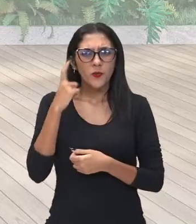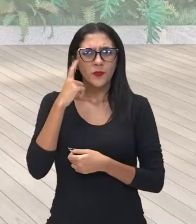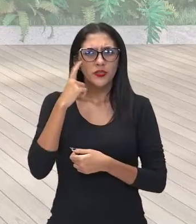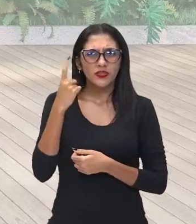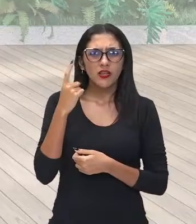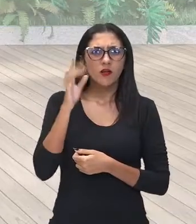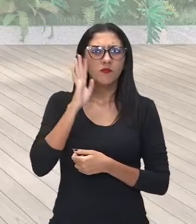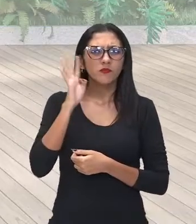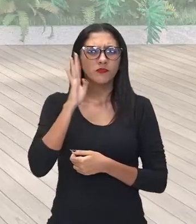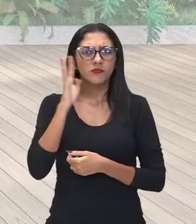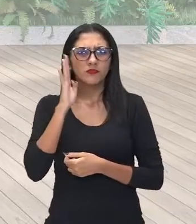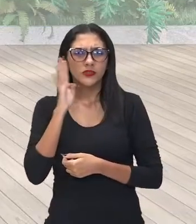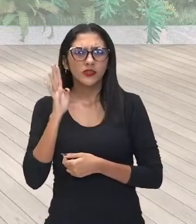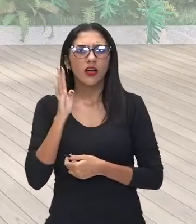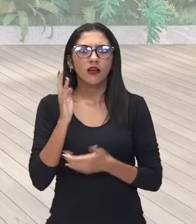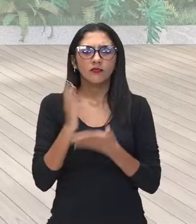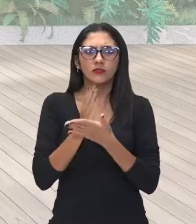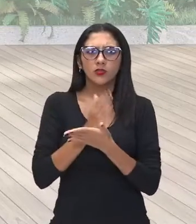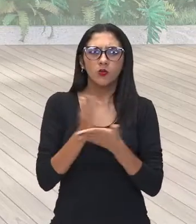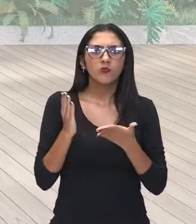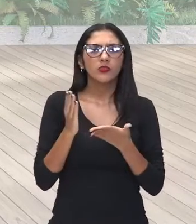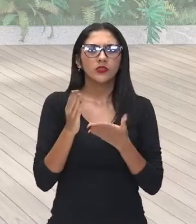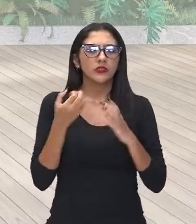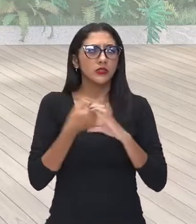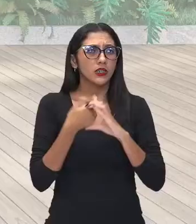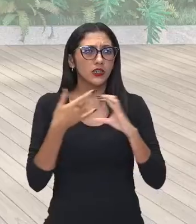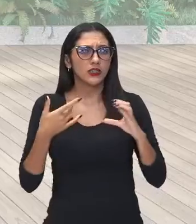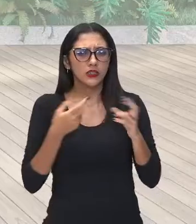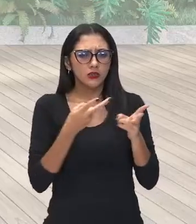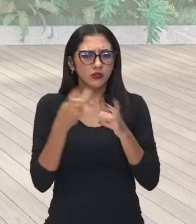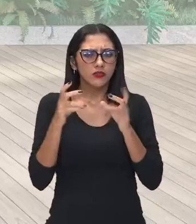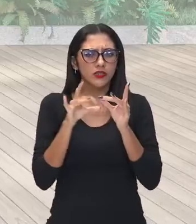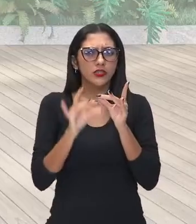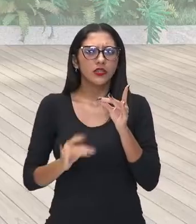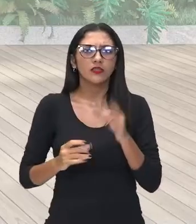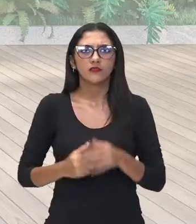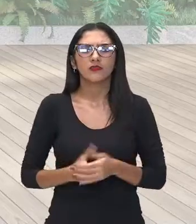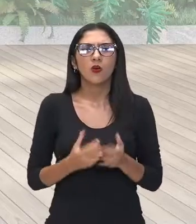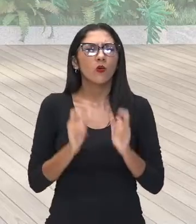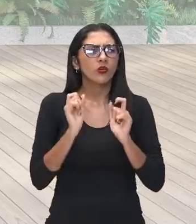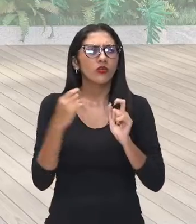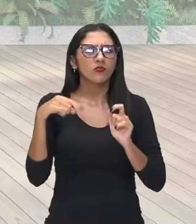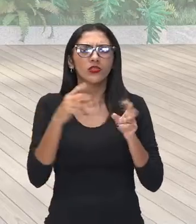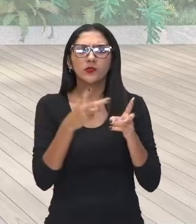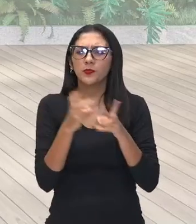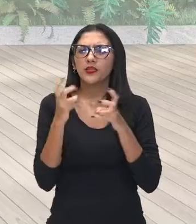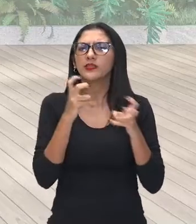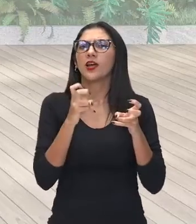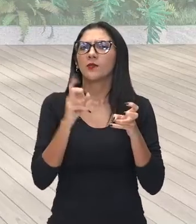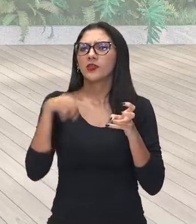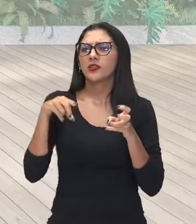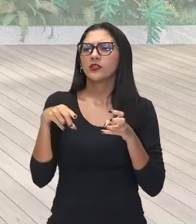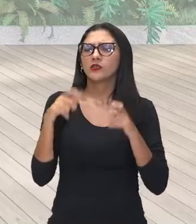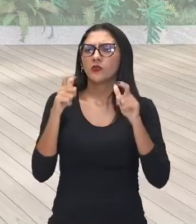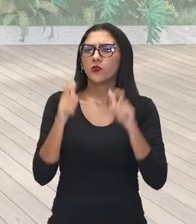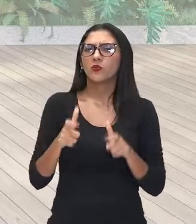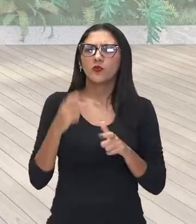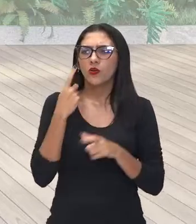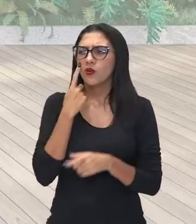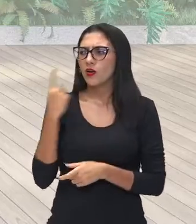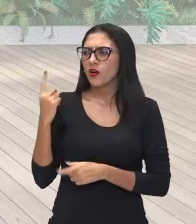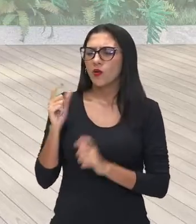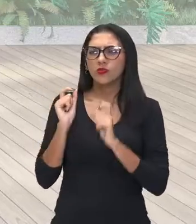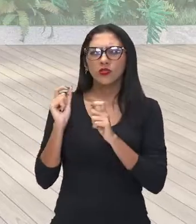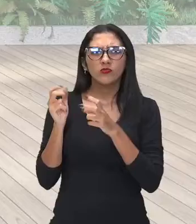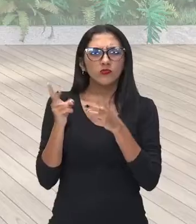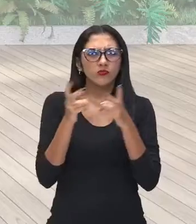pistas que estão aqui? Por exemplo, o que é que vocês notam neste ambiente? O que é que eu posso enxergar? Quais são